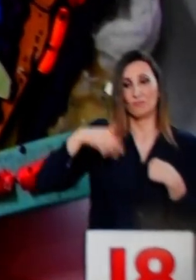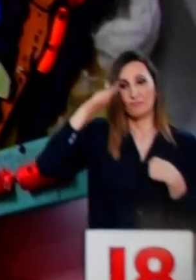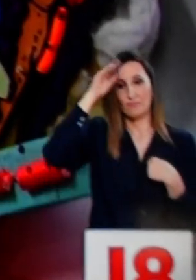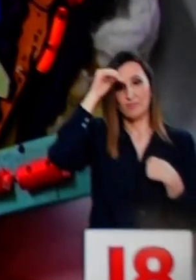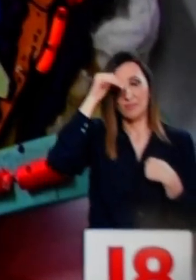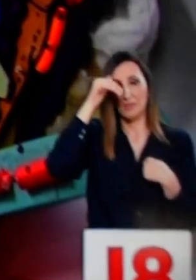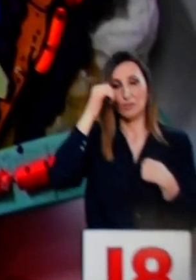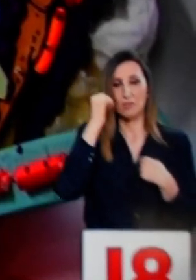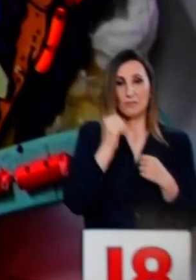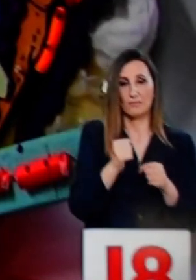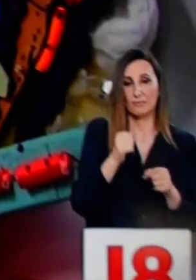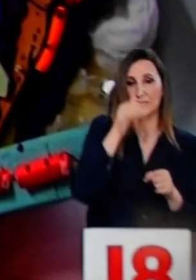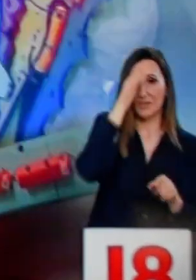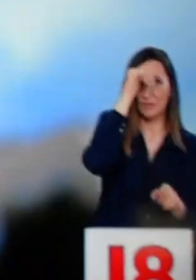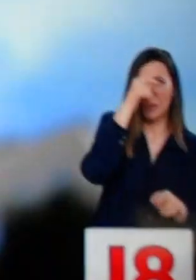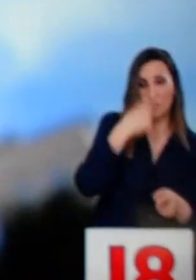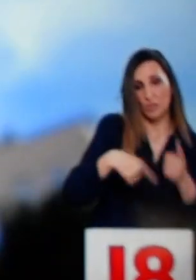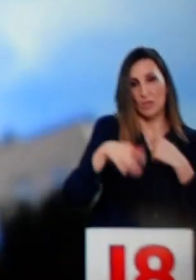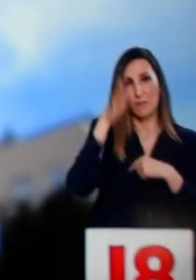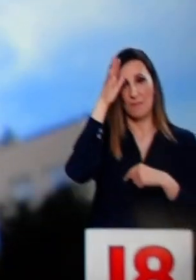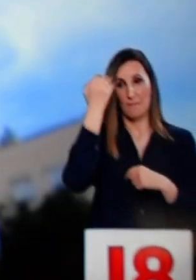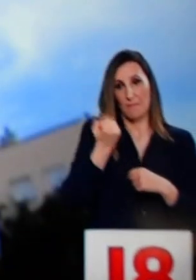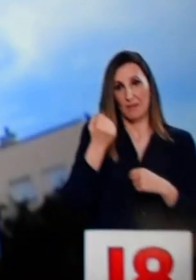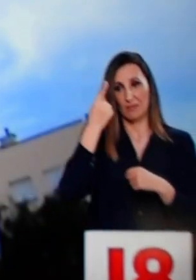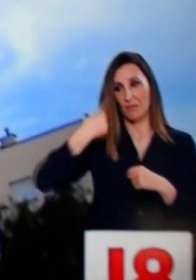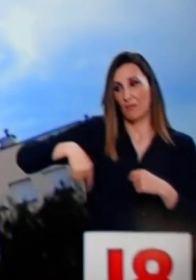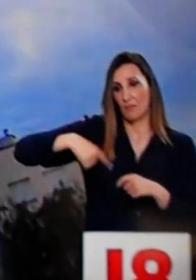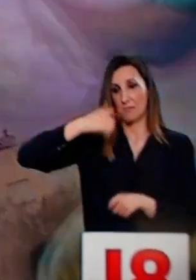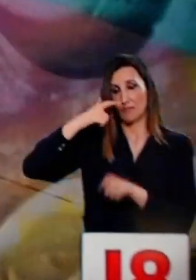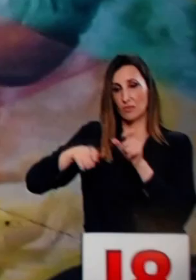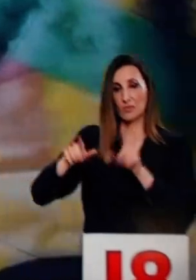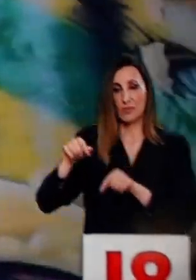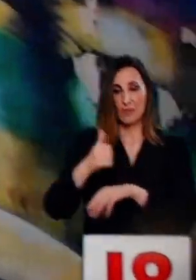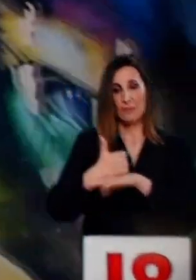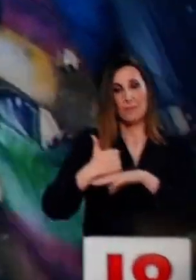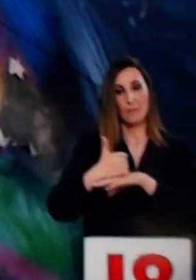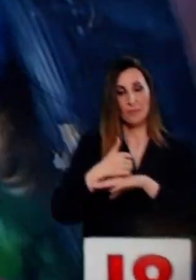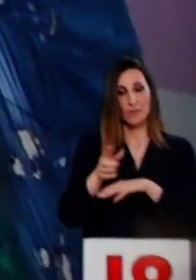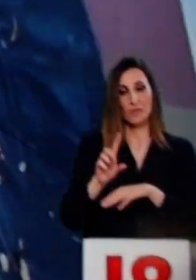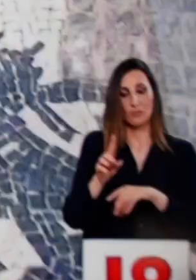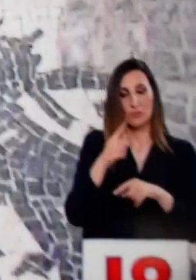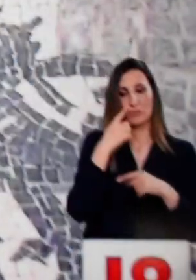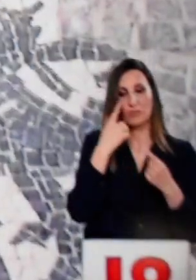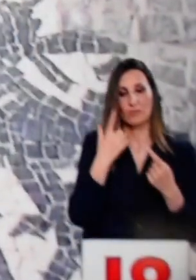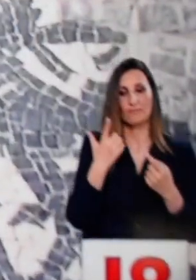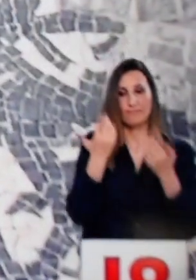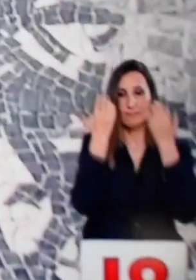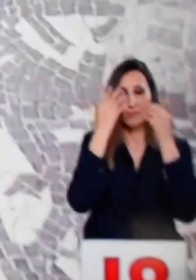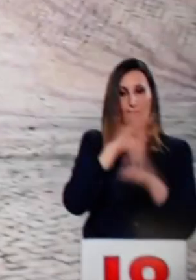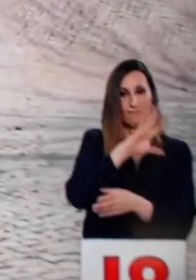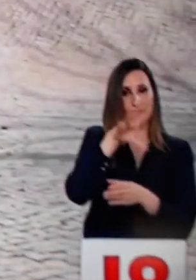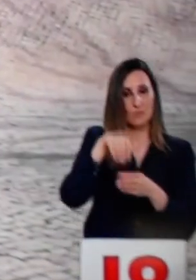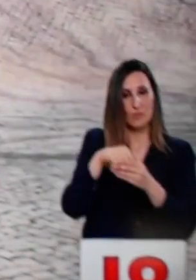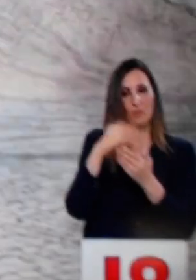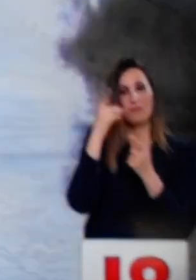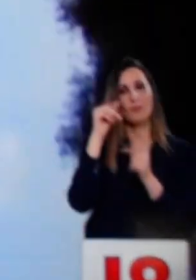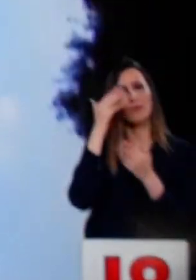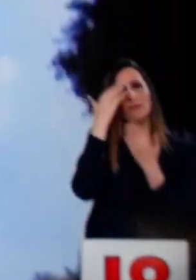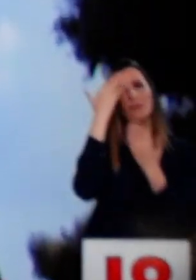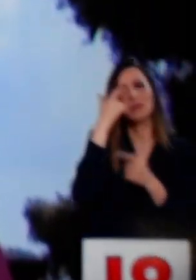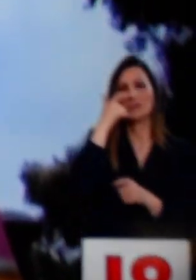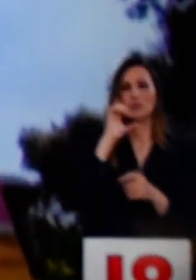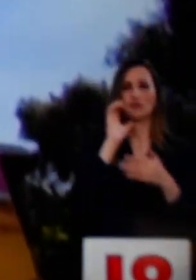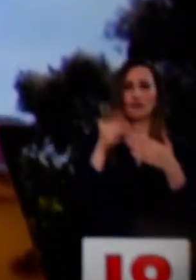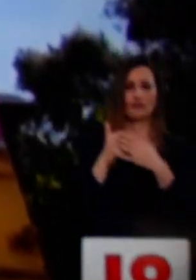Aquilo que mata os bichos facilmente nos mata a nós também. Os bairros lisboetas gritam mensagens de inclusão, fazem homenagens a quem